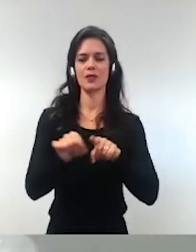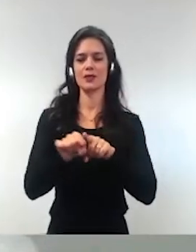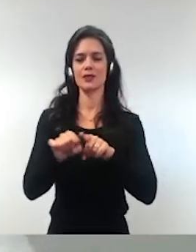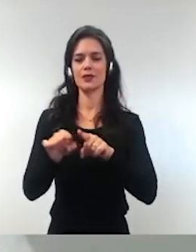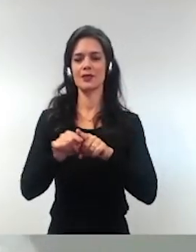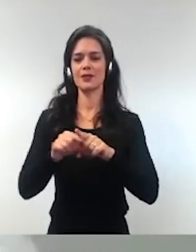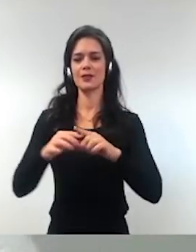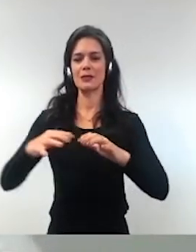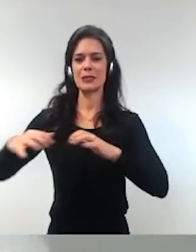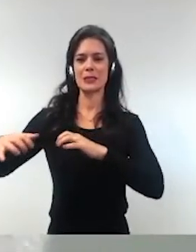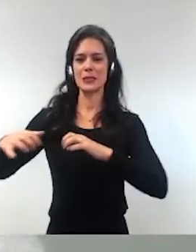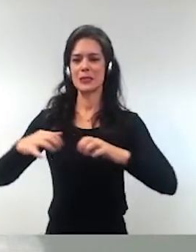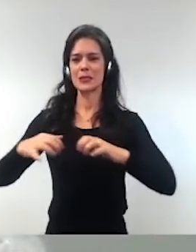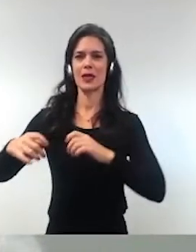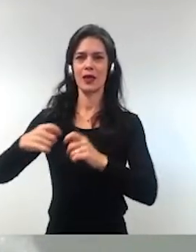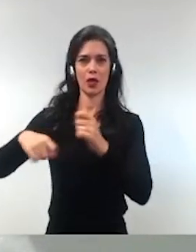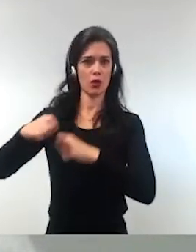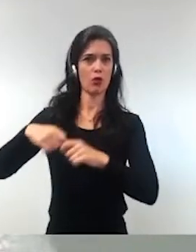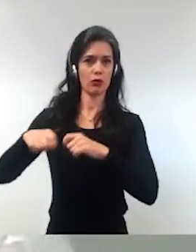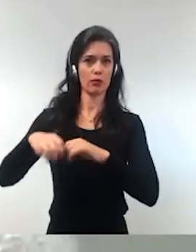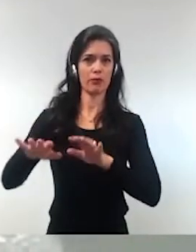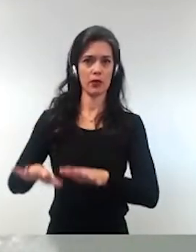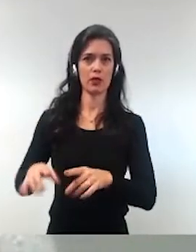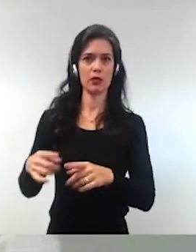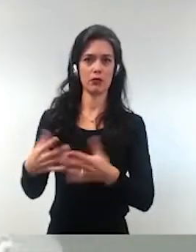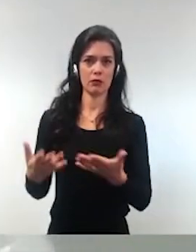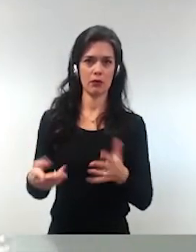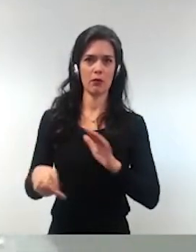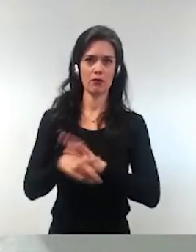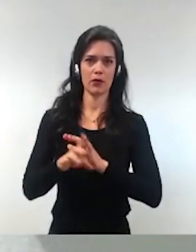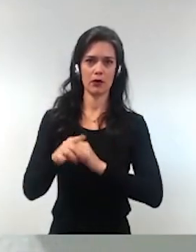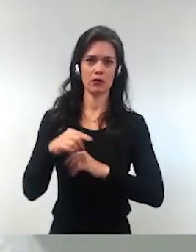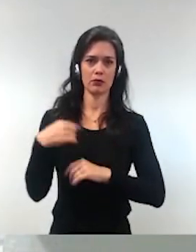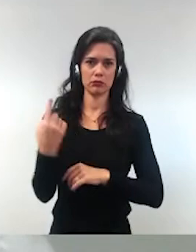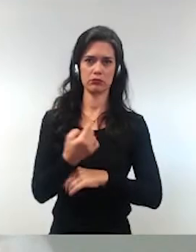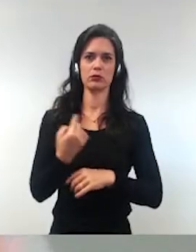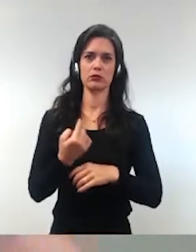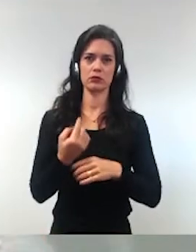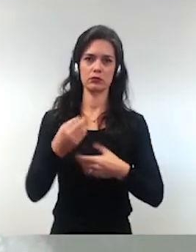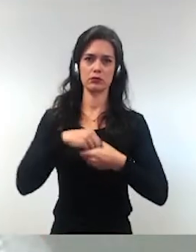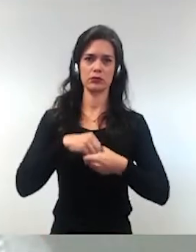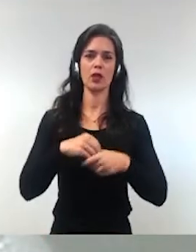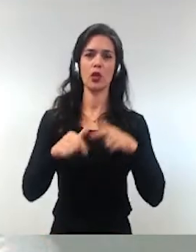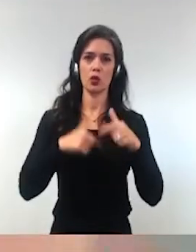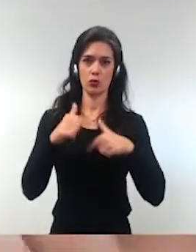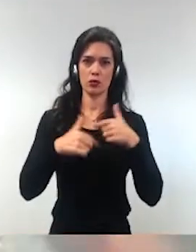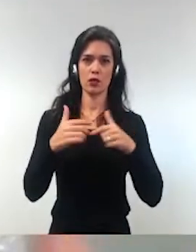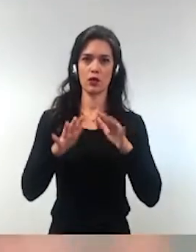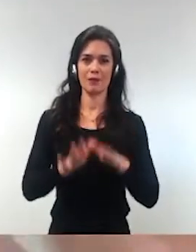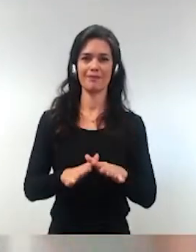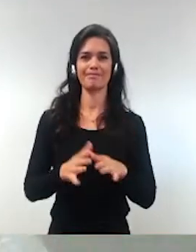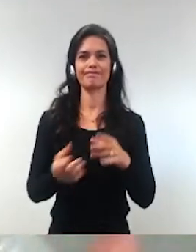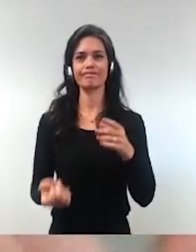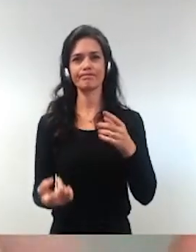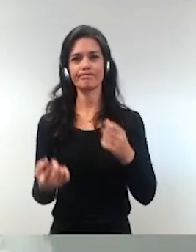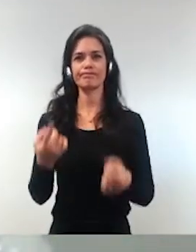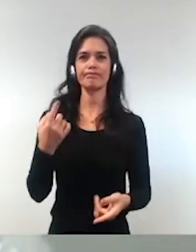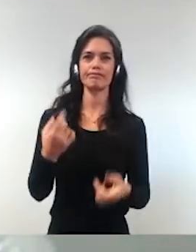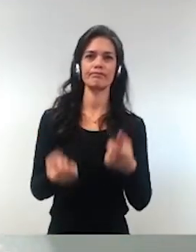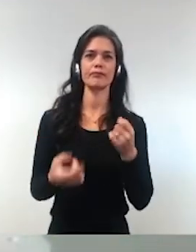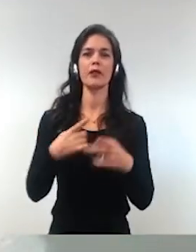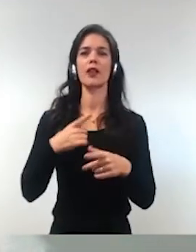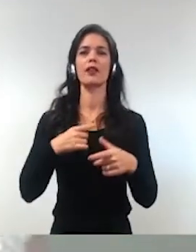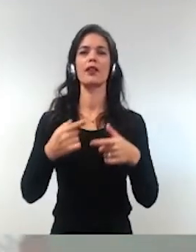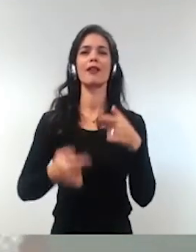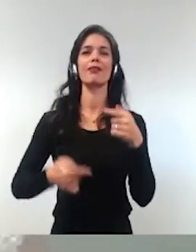tensionamentos da economia, o que é próprio à nossa seara, vez por outra, surgem debates